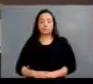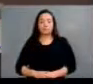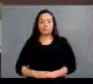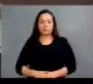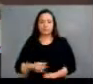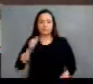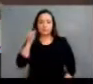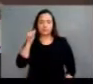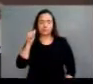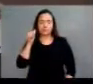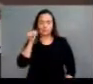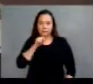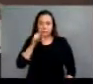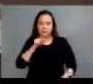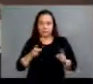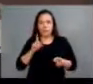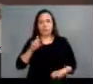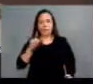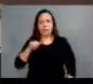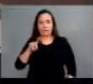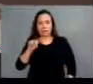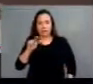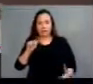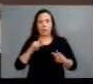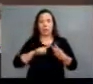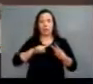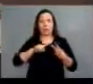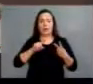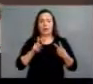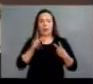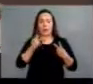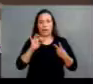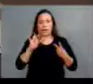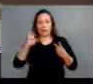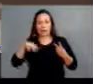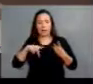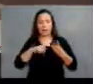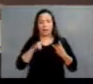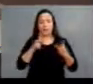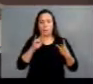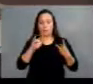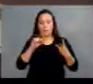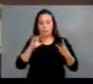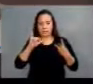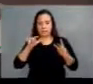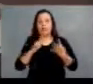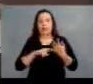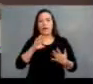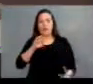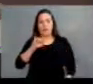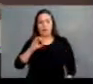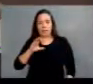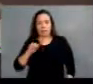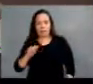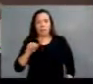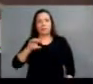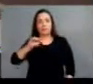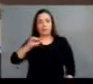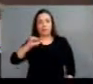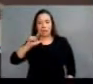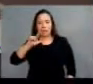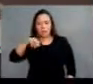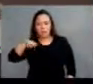Dandara, Jeff, Kathleen, Priscila, Érica,